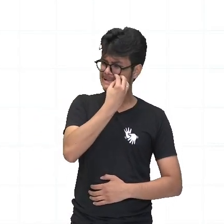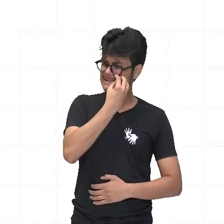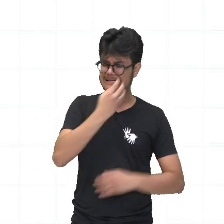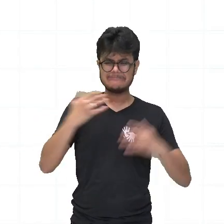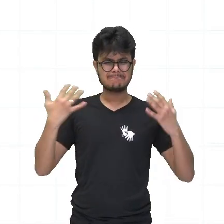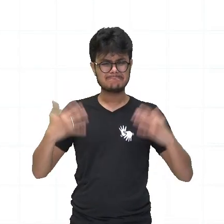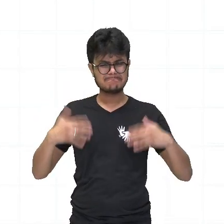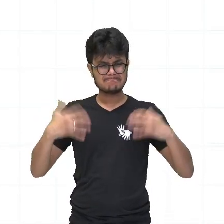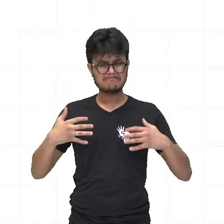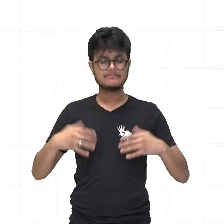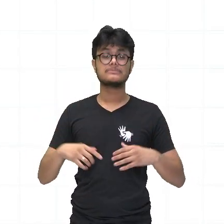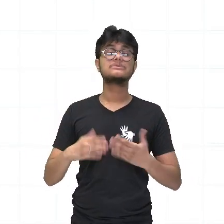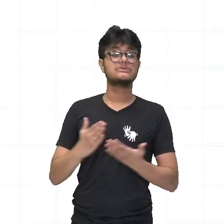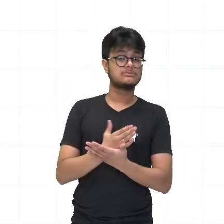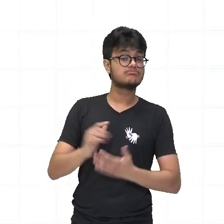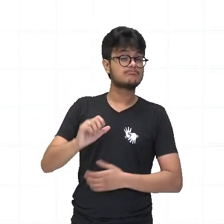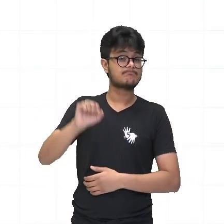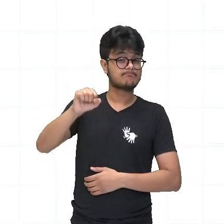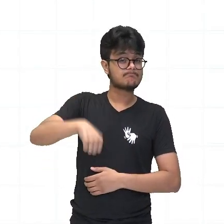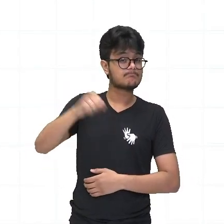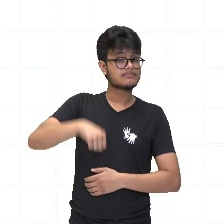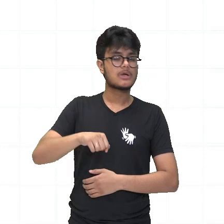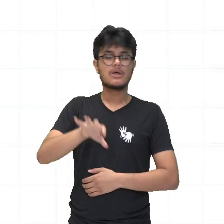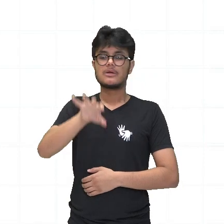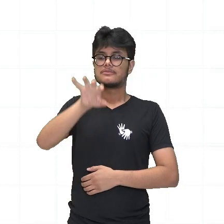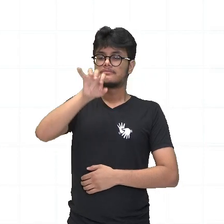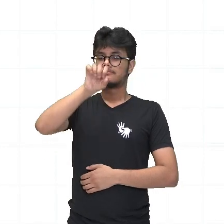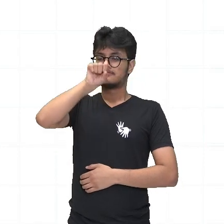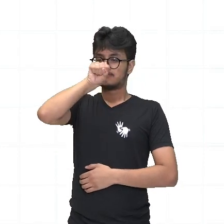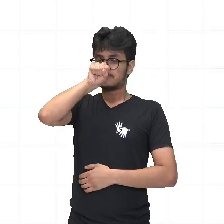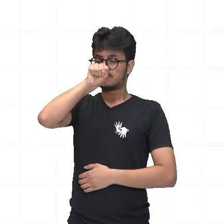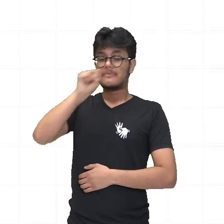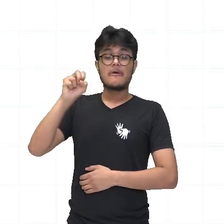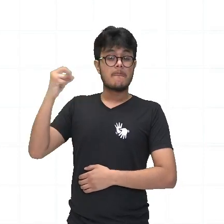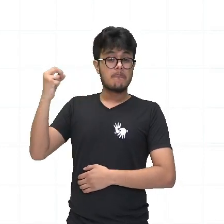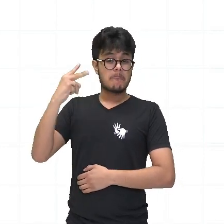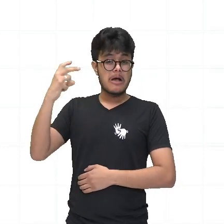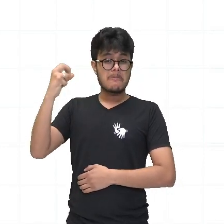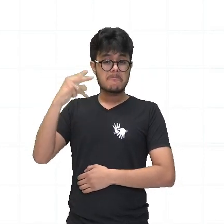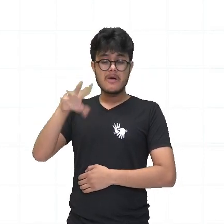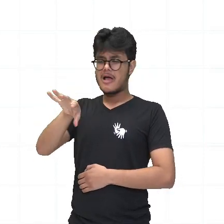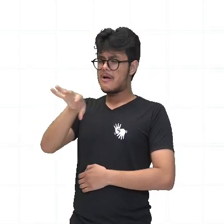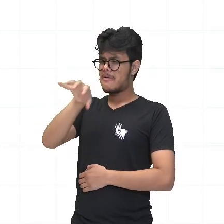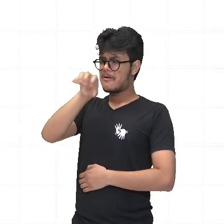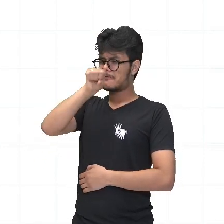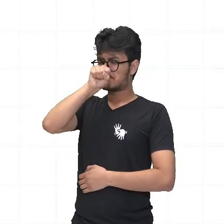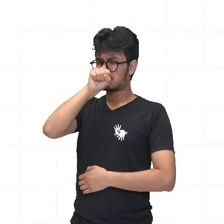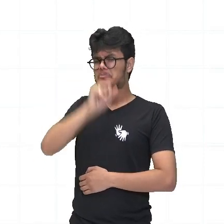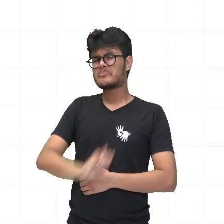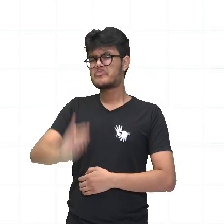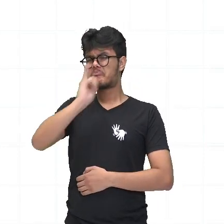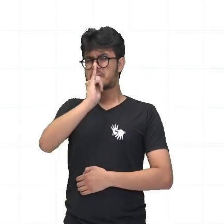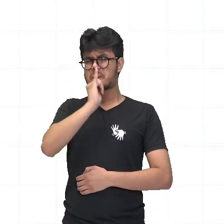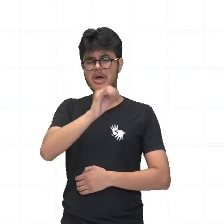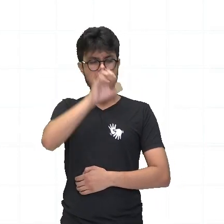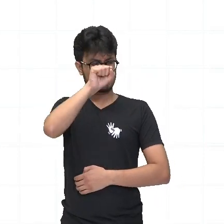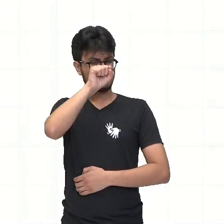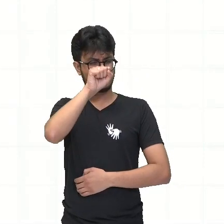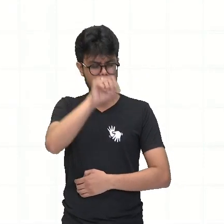secreções respiratórias infectadas. Então, espirrar, né, tossir,